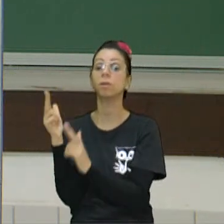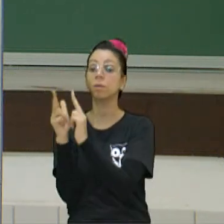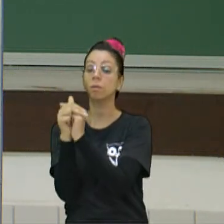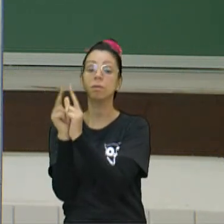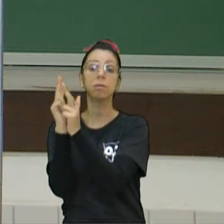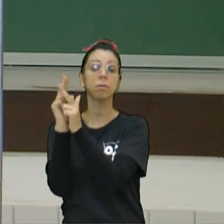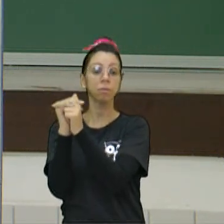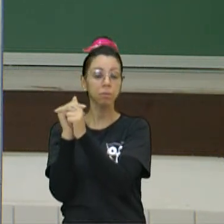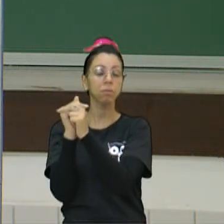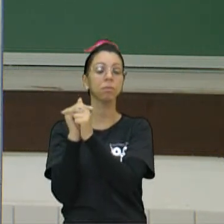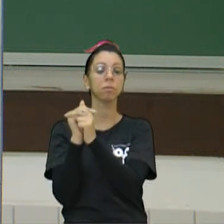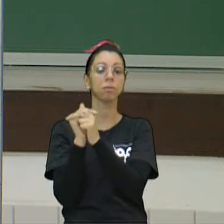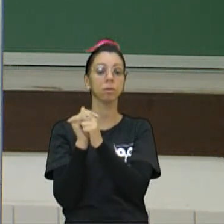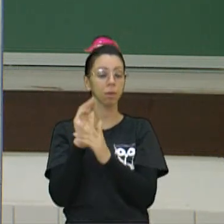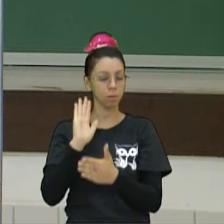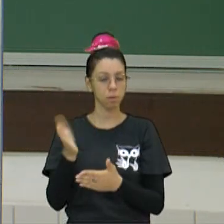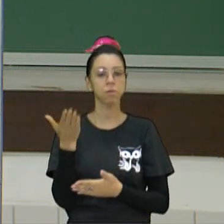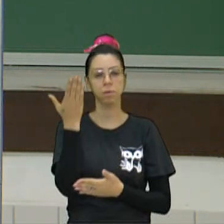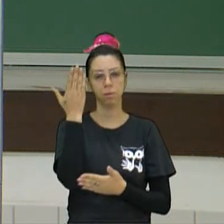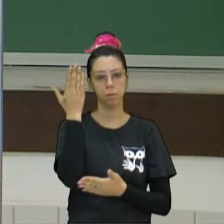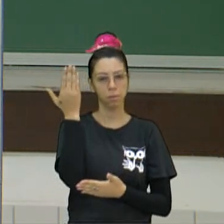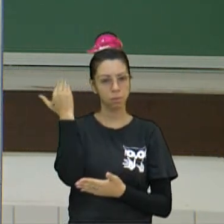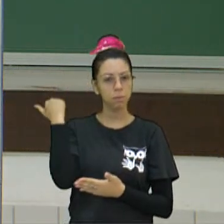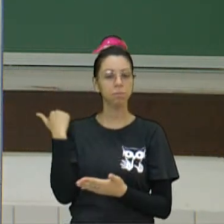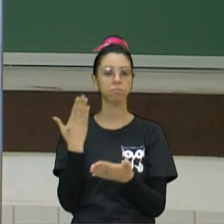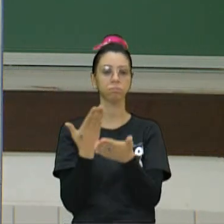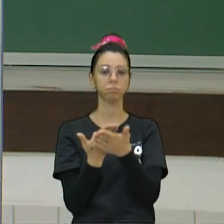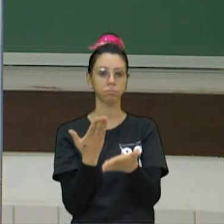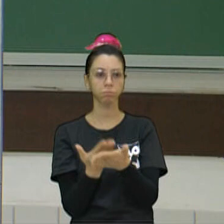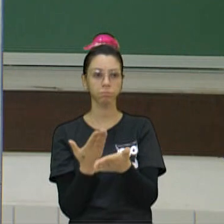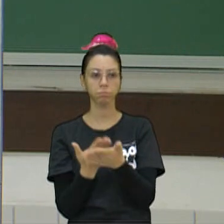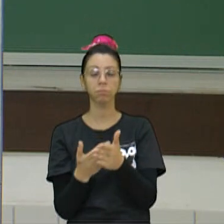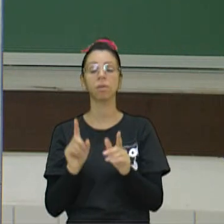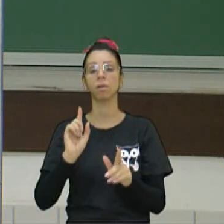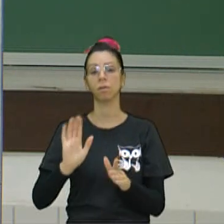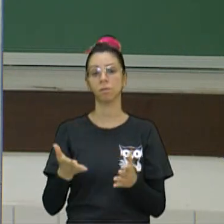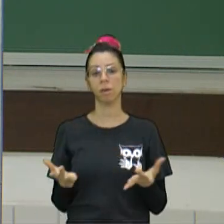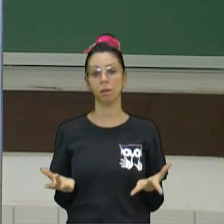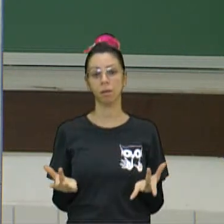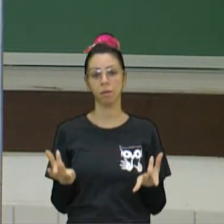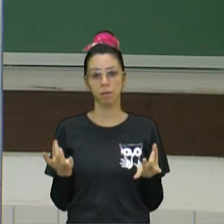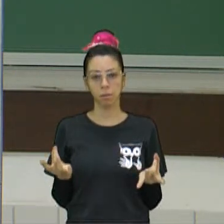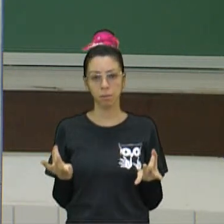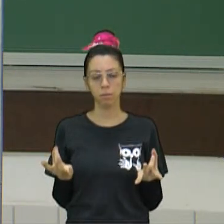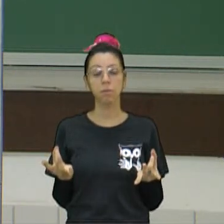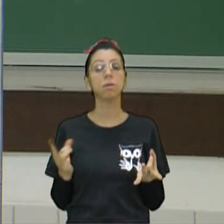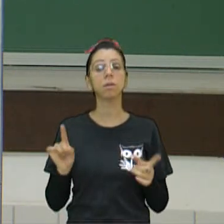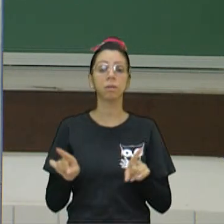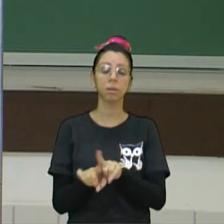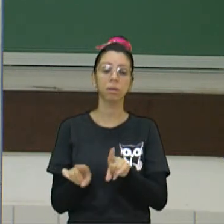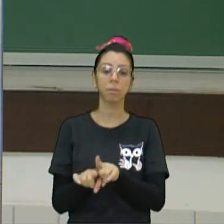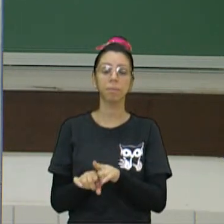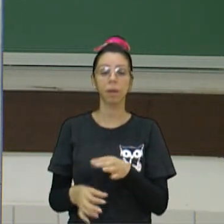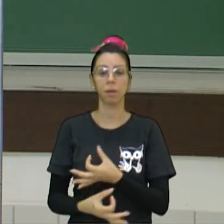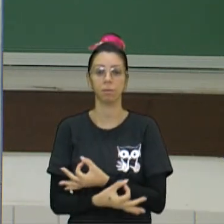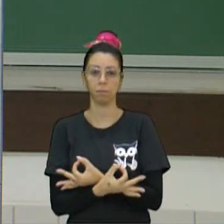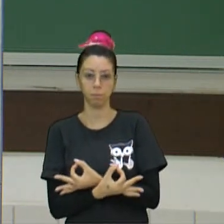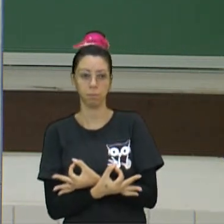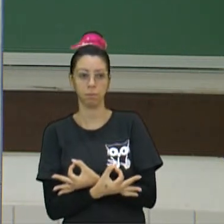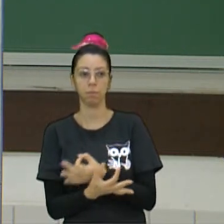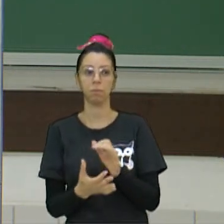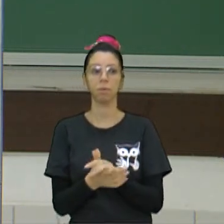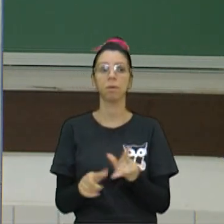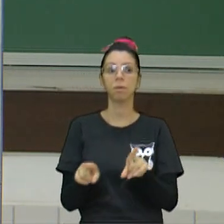estilos de ginástica que nós já vimos, né? Então, já tivemos aula de yoga, aula de meditação, vimos o Tai Chi Chuan, que é